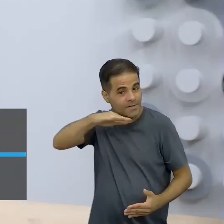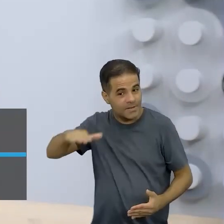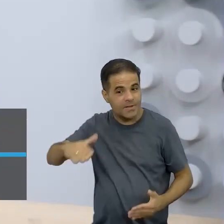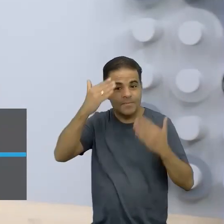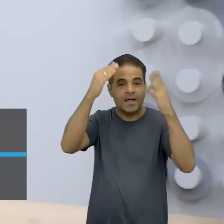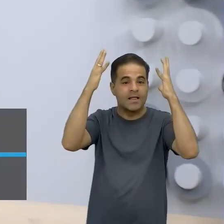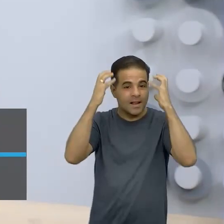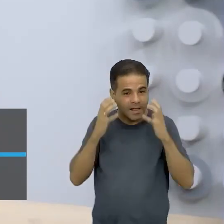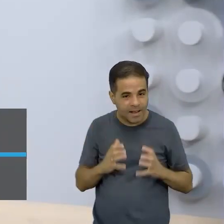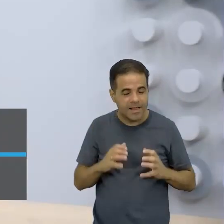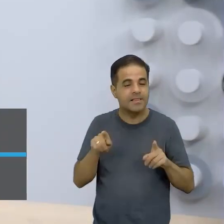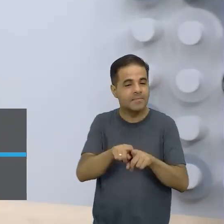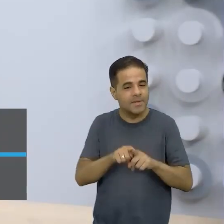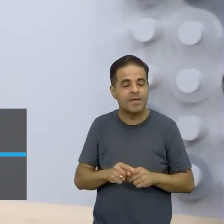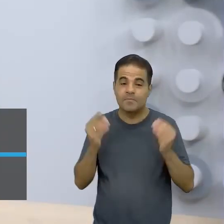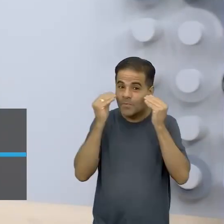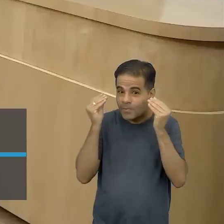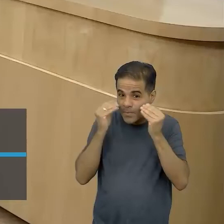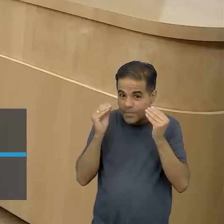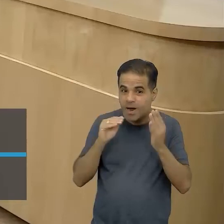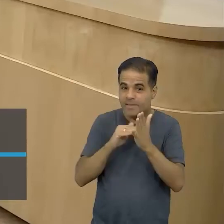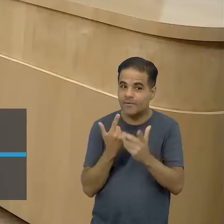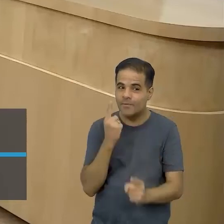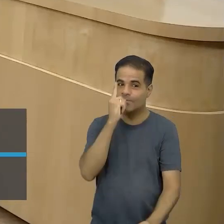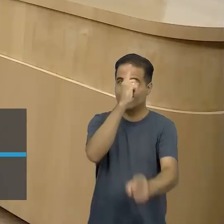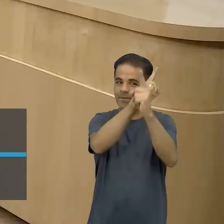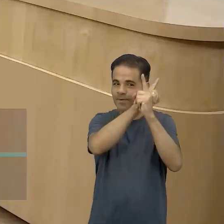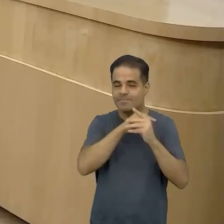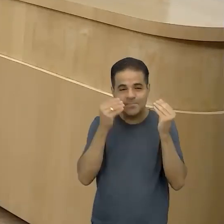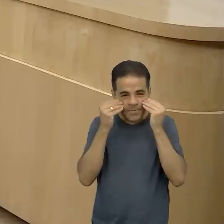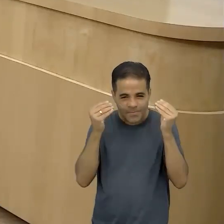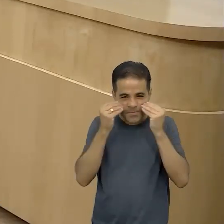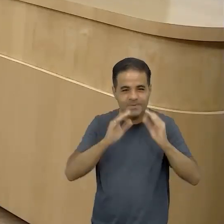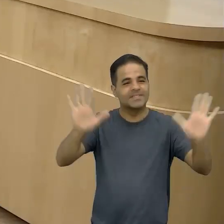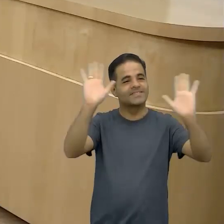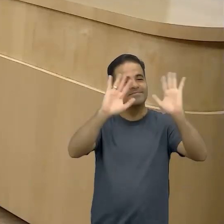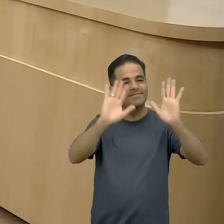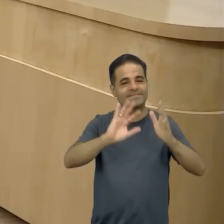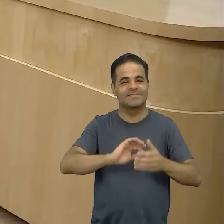professores e alunos, obrigada Elaine, produção. Beijo para vocês, até a próxima. Beijos.